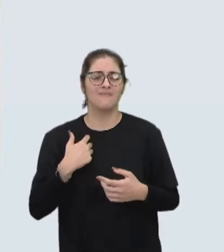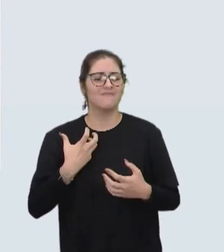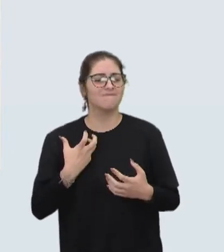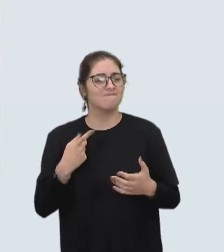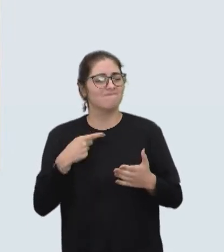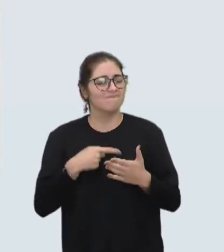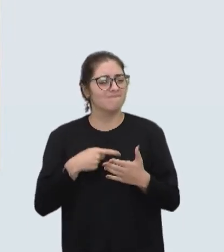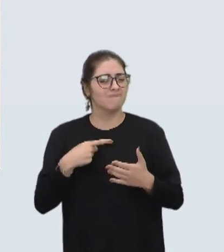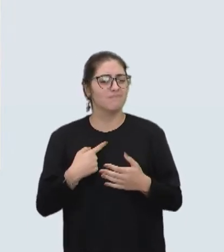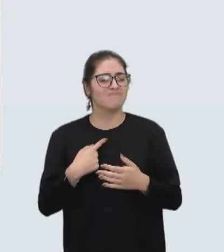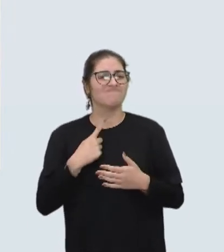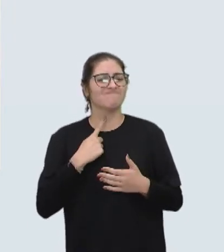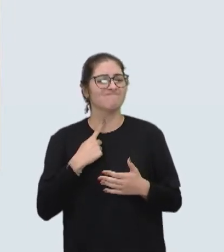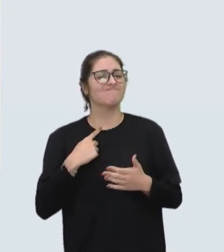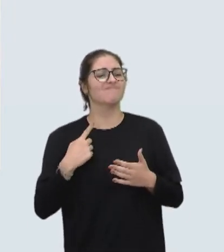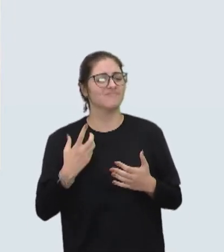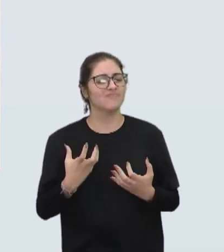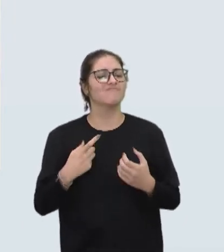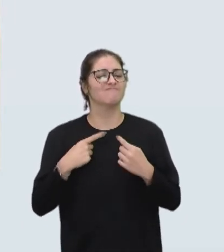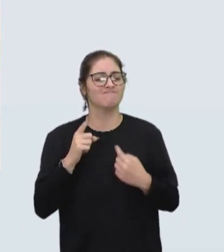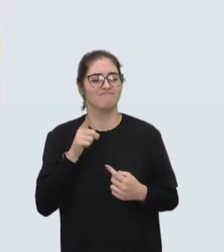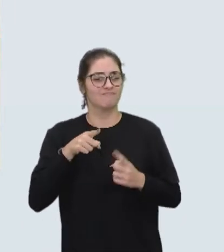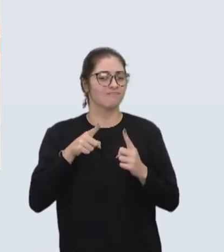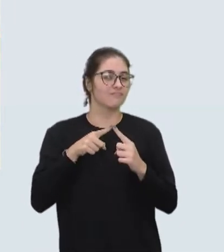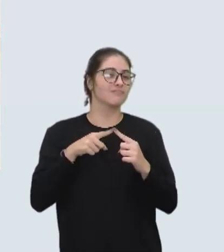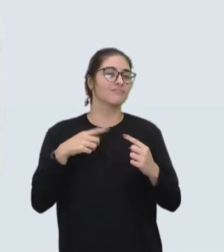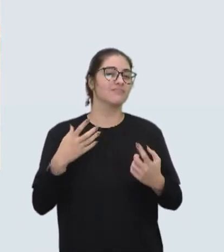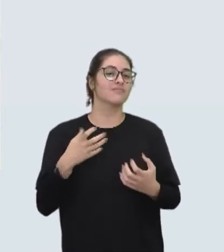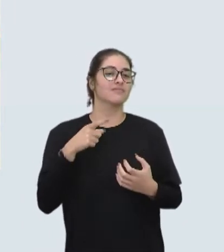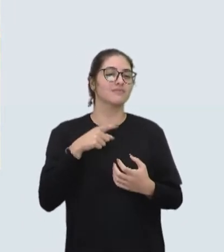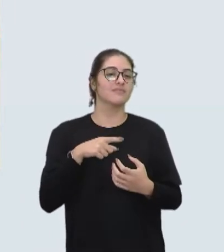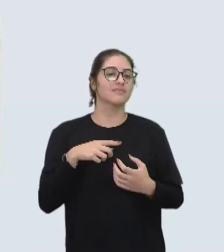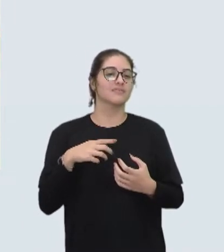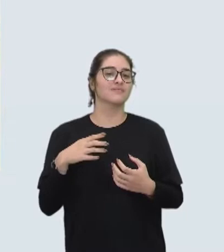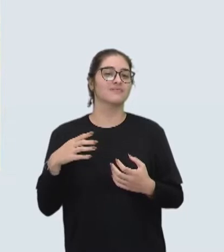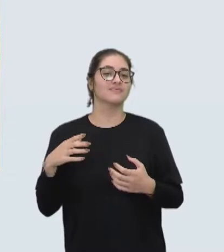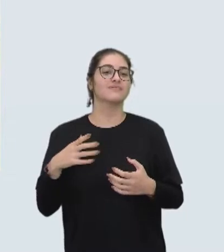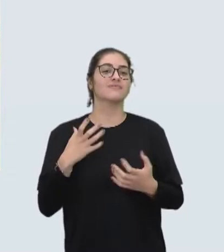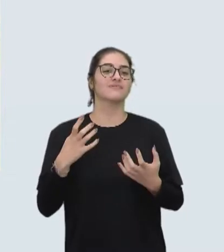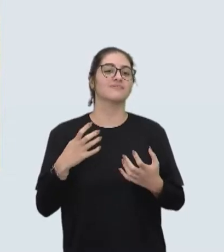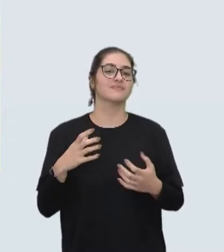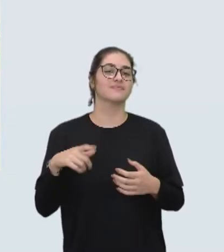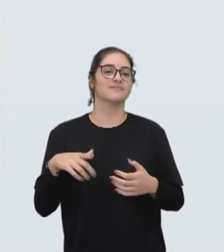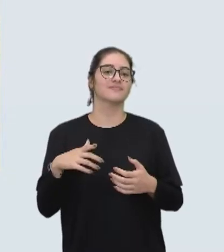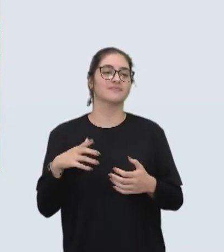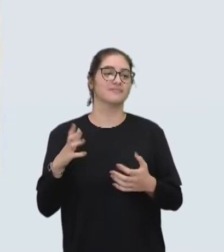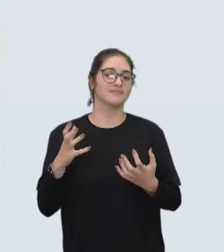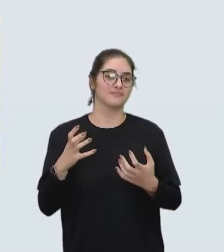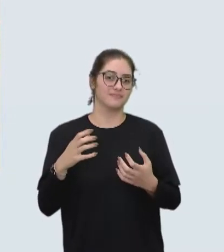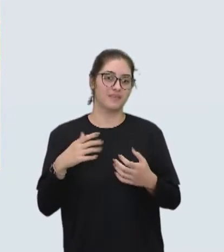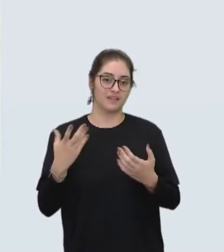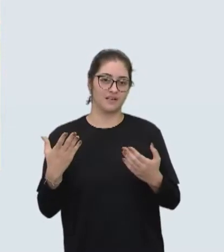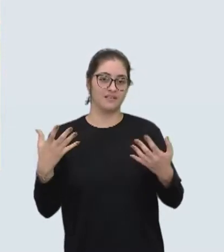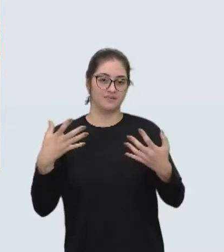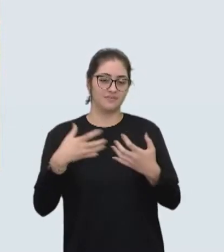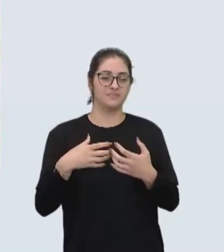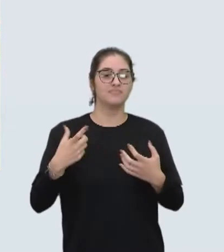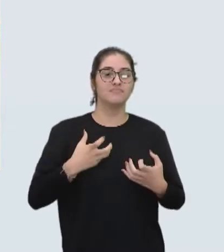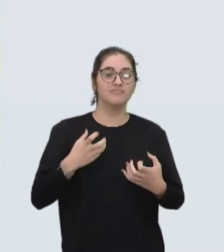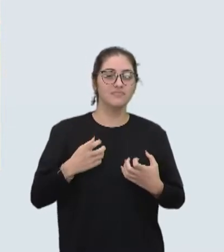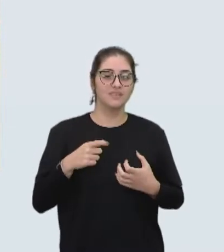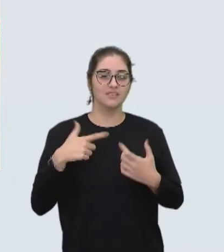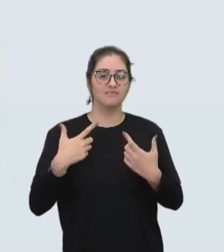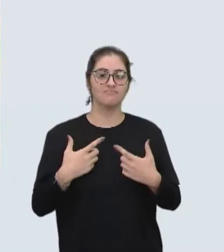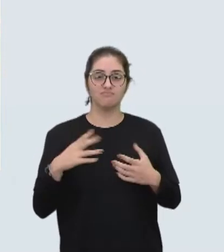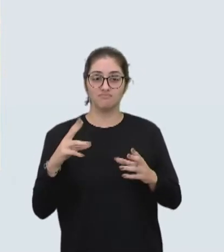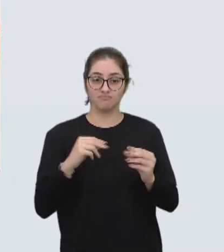pertencer a essa companhia cresceu muito. Ai, muito obrigado. Eu sei que a gente tem pouco tempo, gente, para conversar com o Rai, com todo mundo que